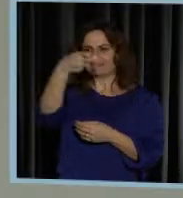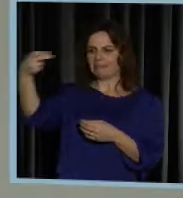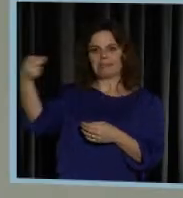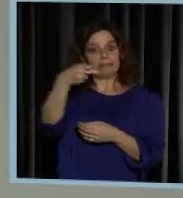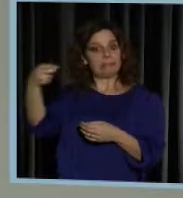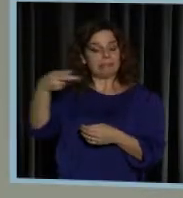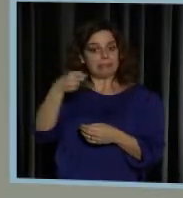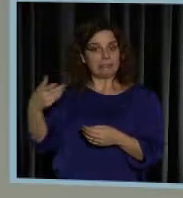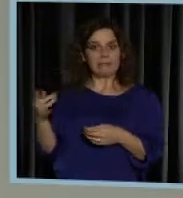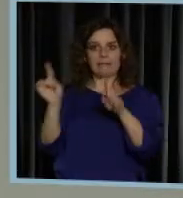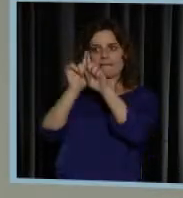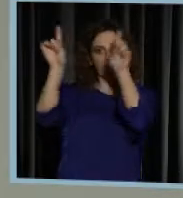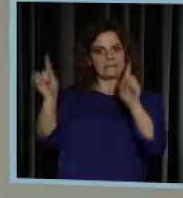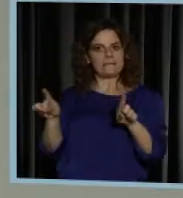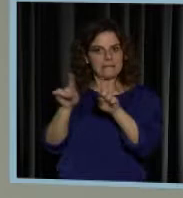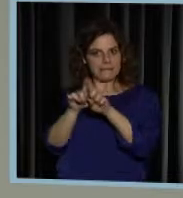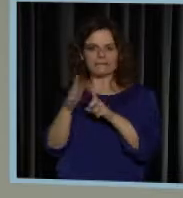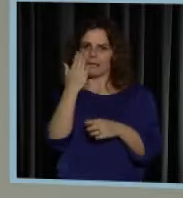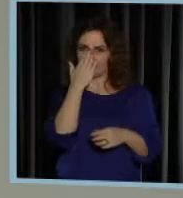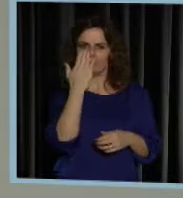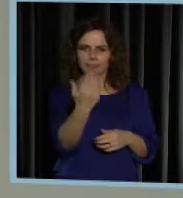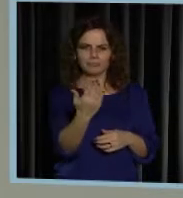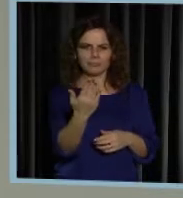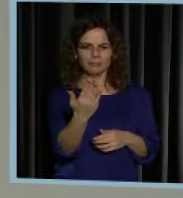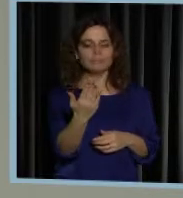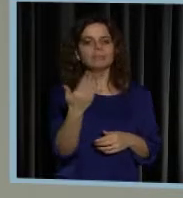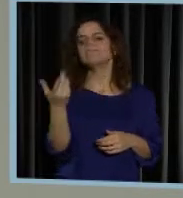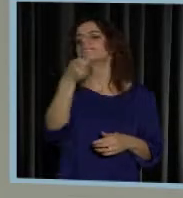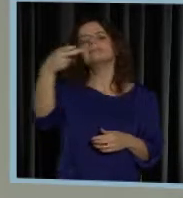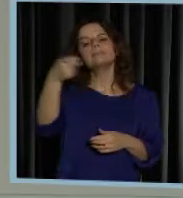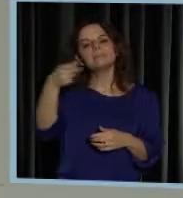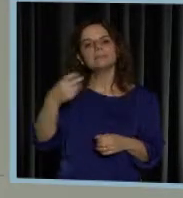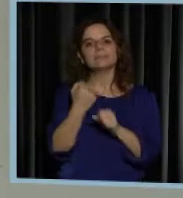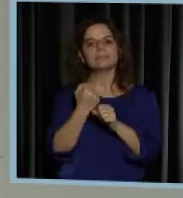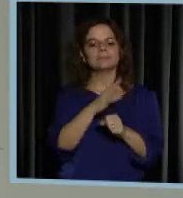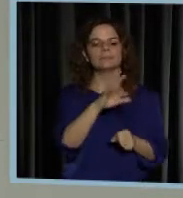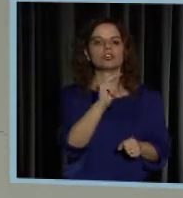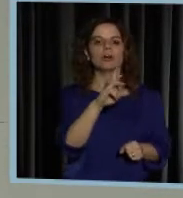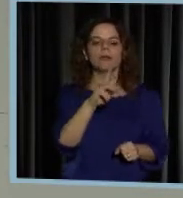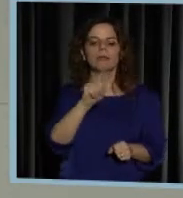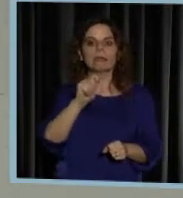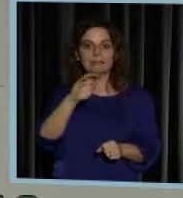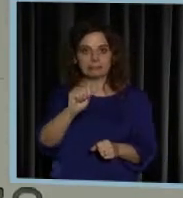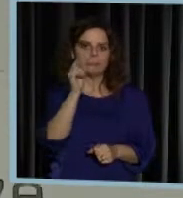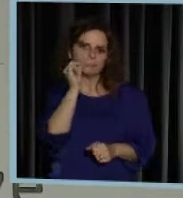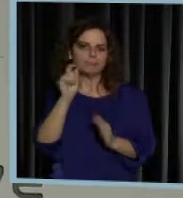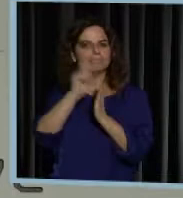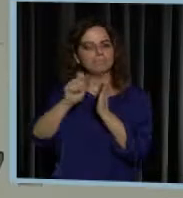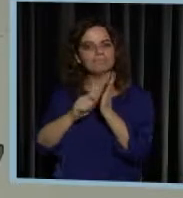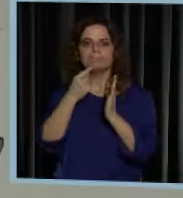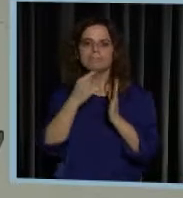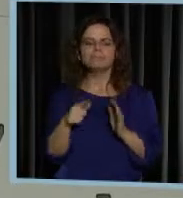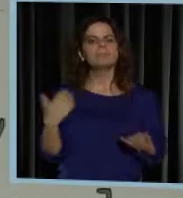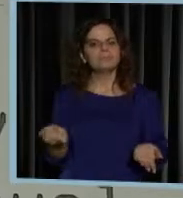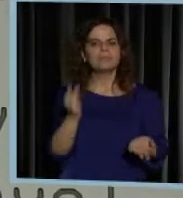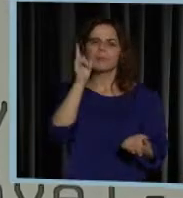esta citação que está aqui à nossa frente, uma citação de uma obra de Charles Dickens, que quando uma